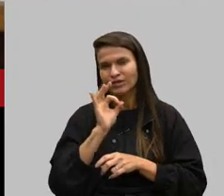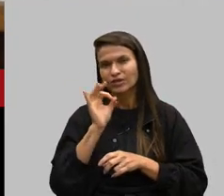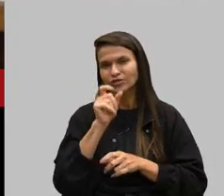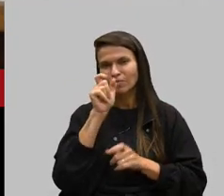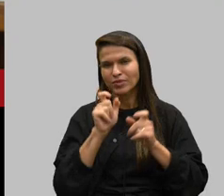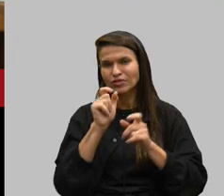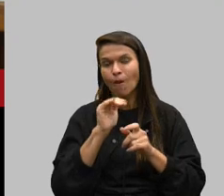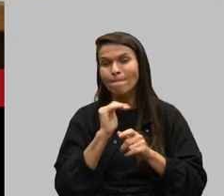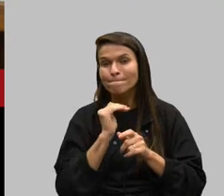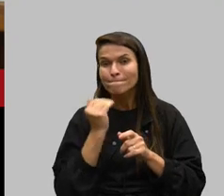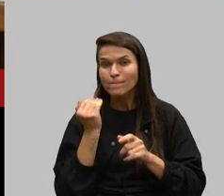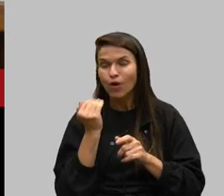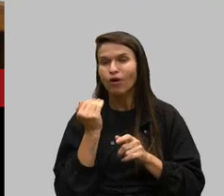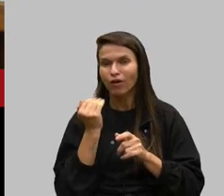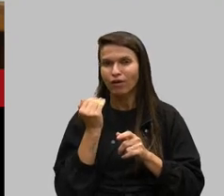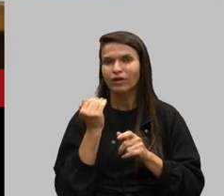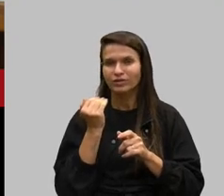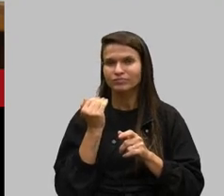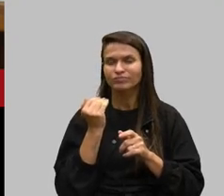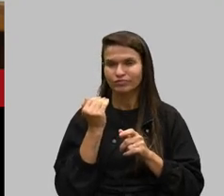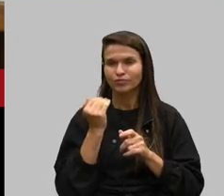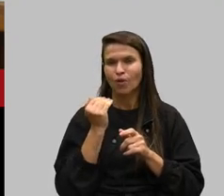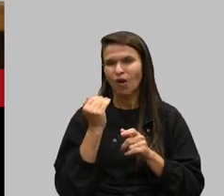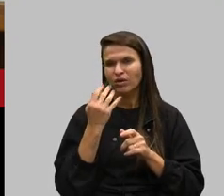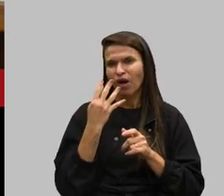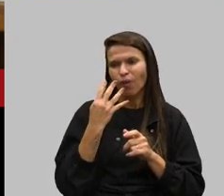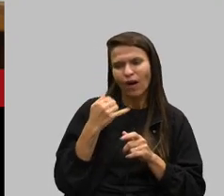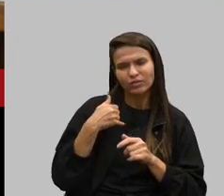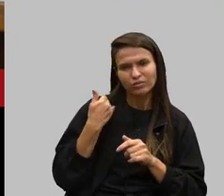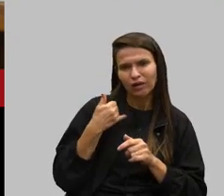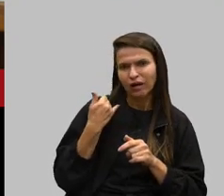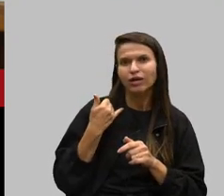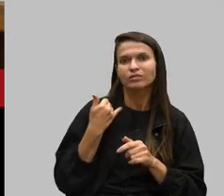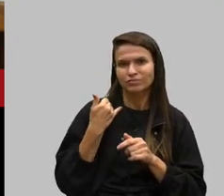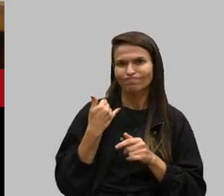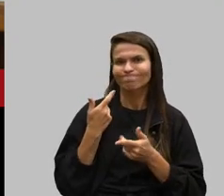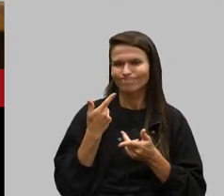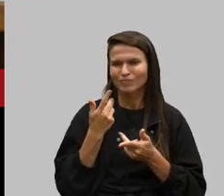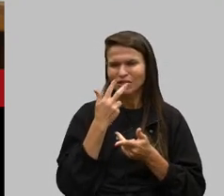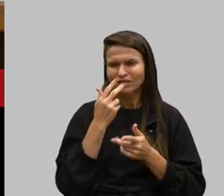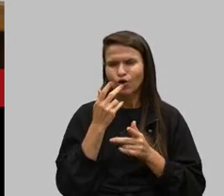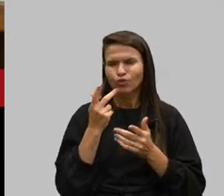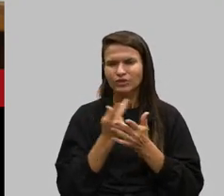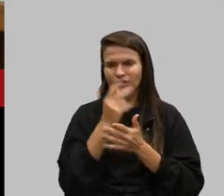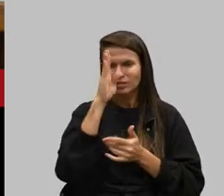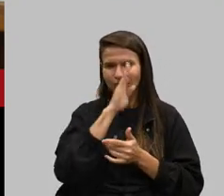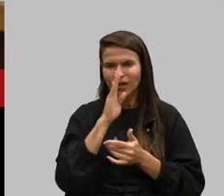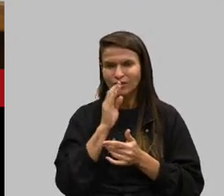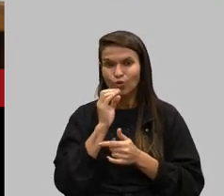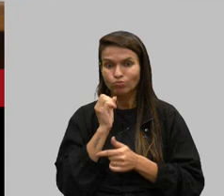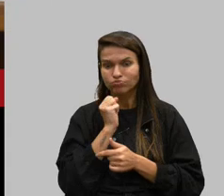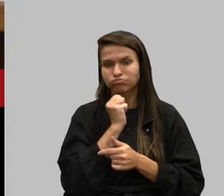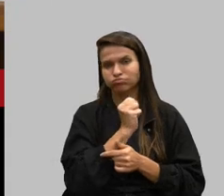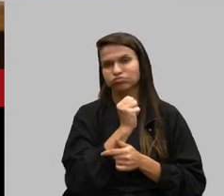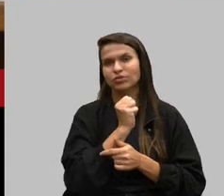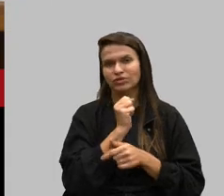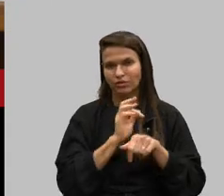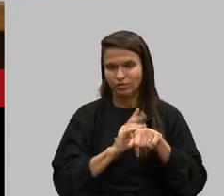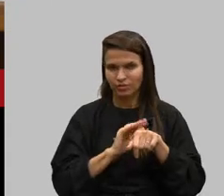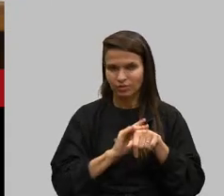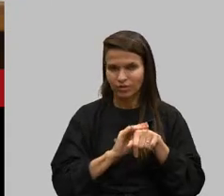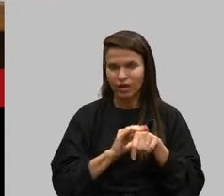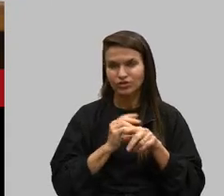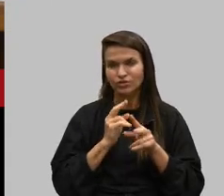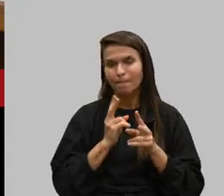morrem antes dos 5 anos de idade o que acontece no Brasil ainda é um genocídio de doentes ros eu acho que do mesmo jeito que a gente